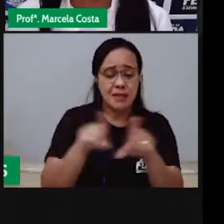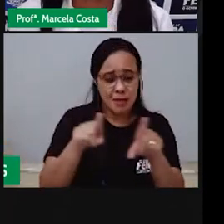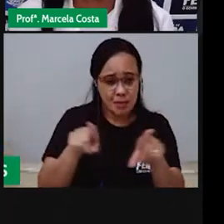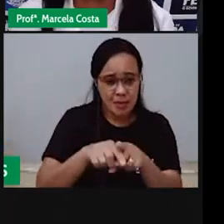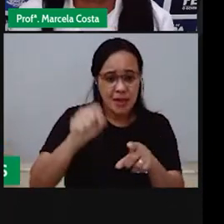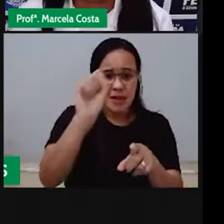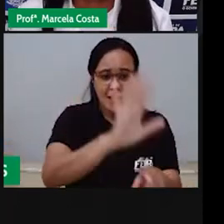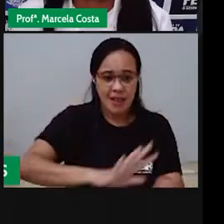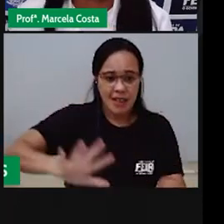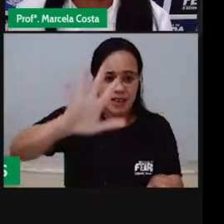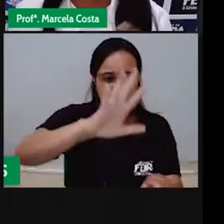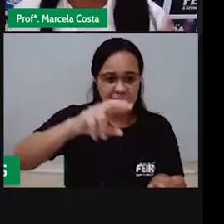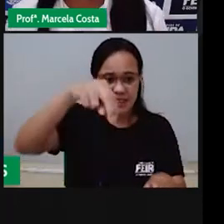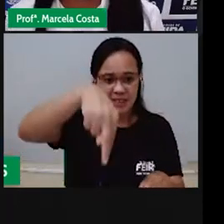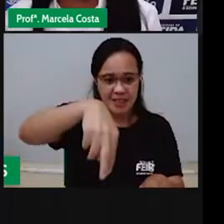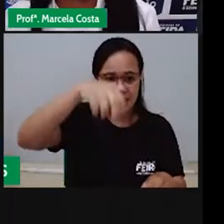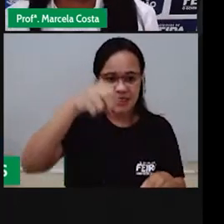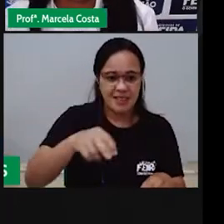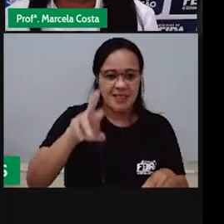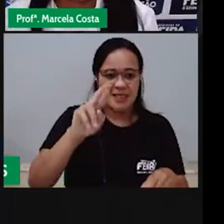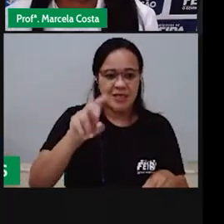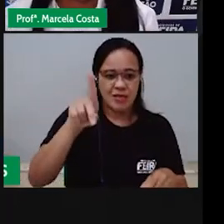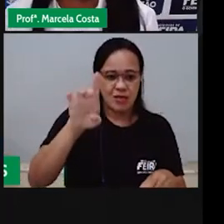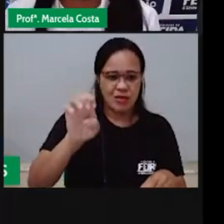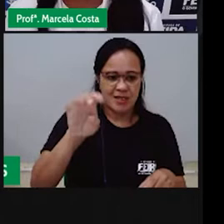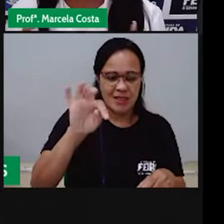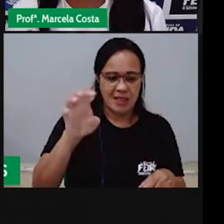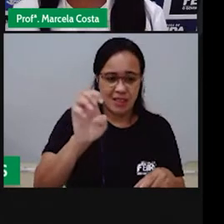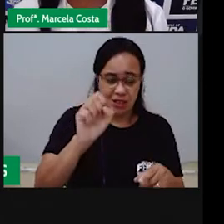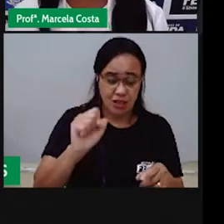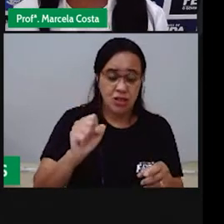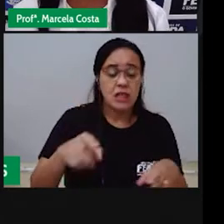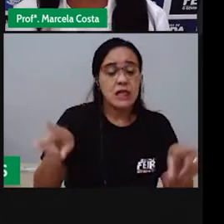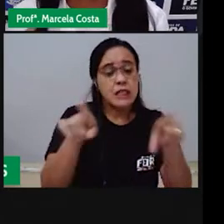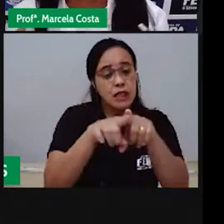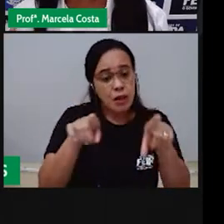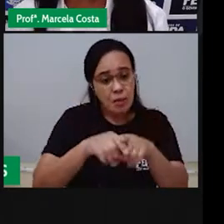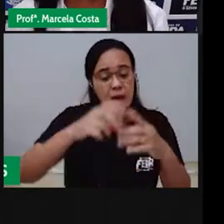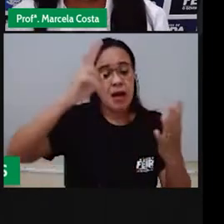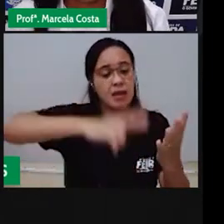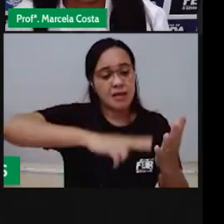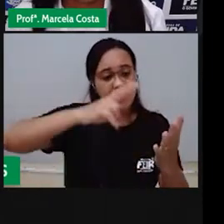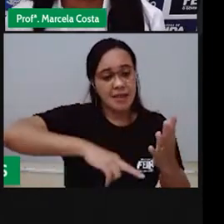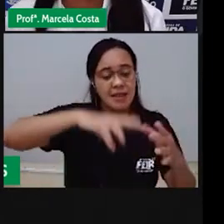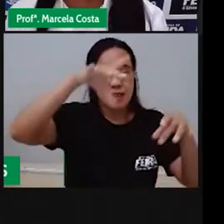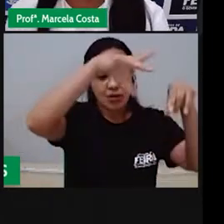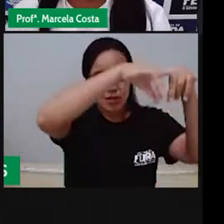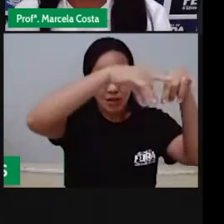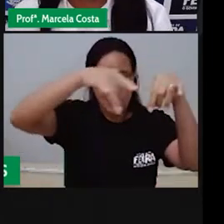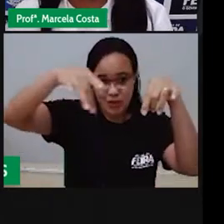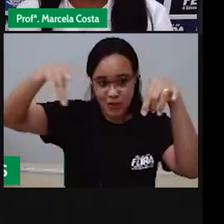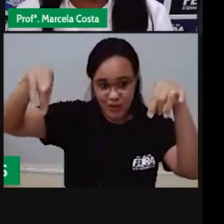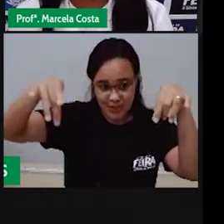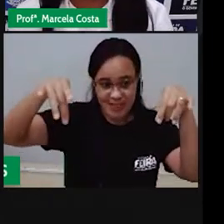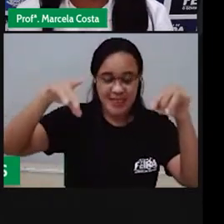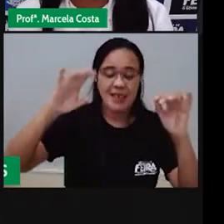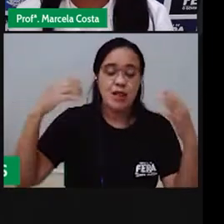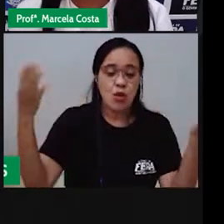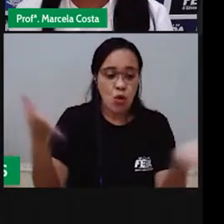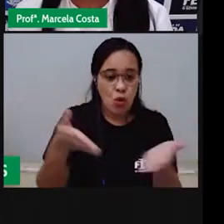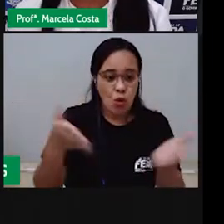da região nordeste, já vimos literatura de cordel, e hoje a gente vai ver danças típicas dessa